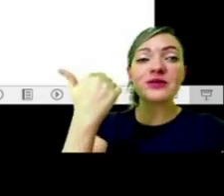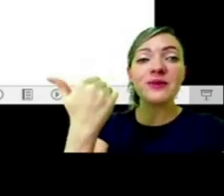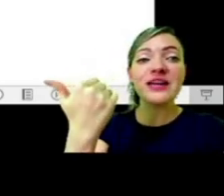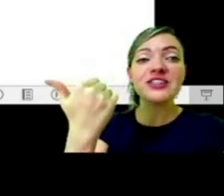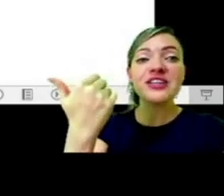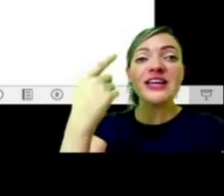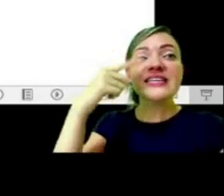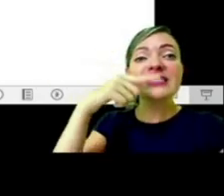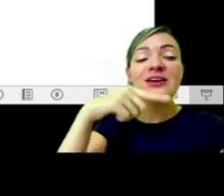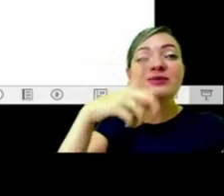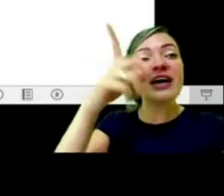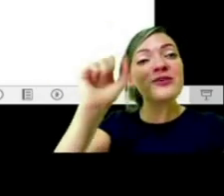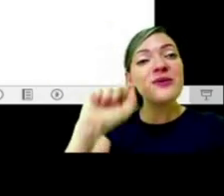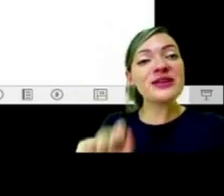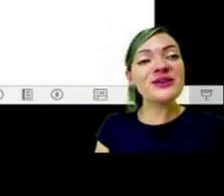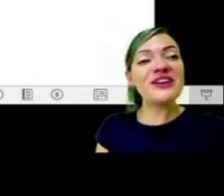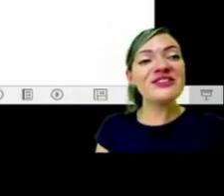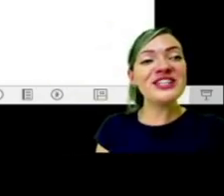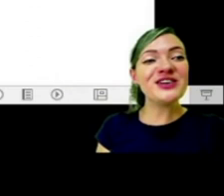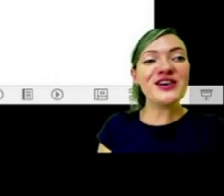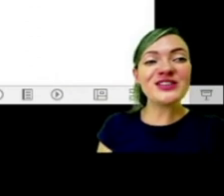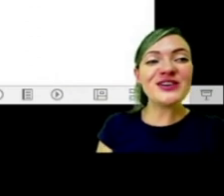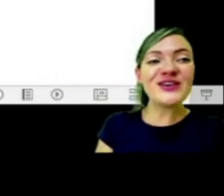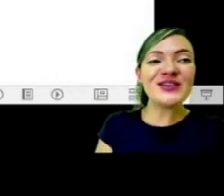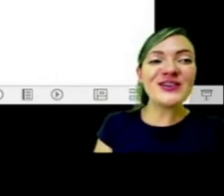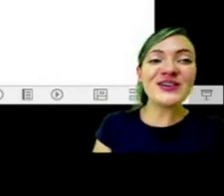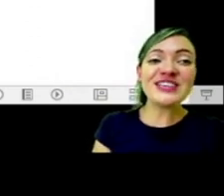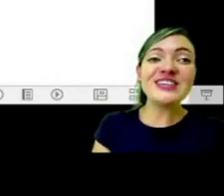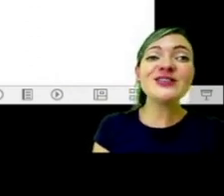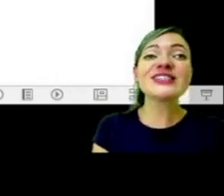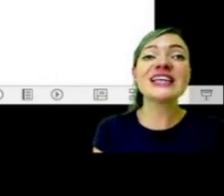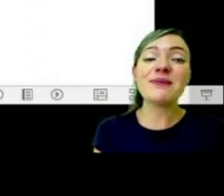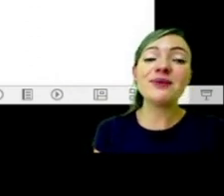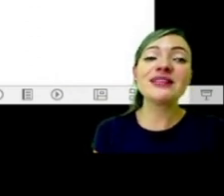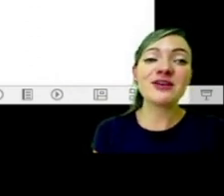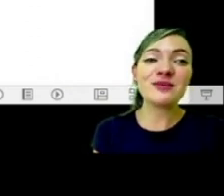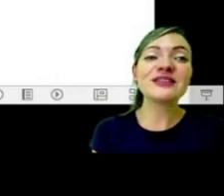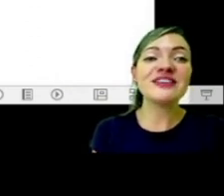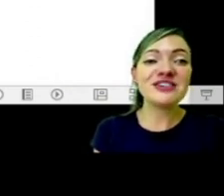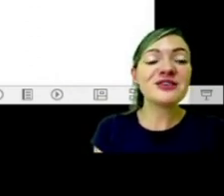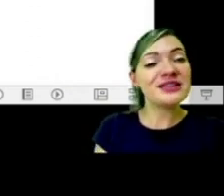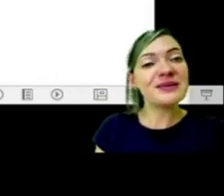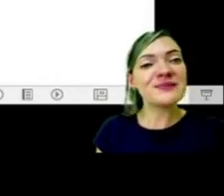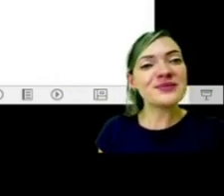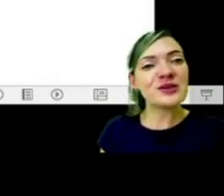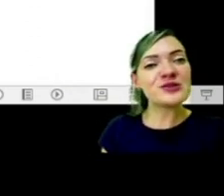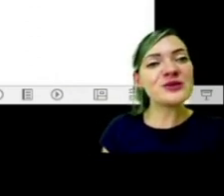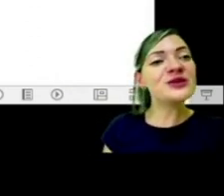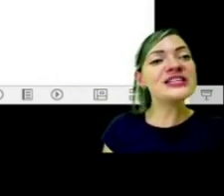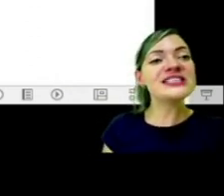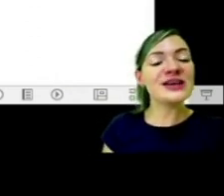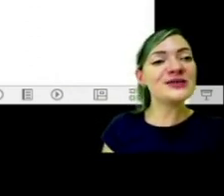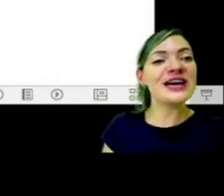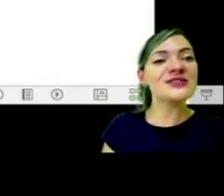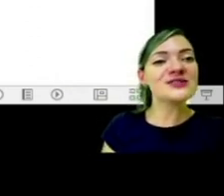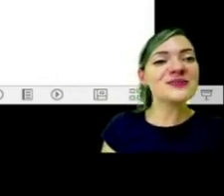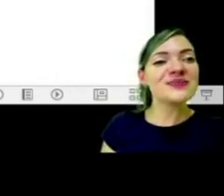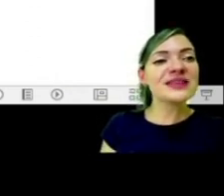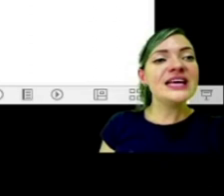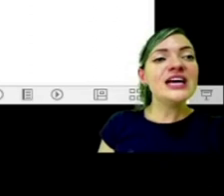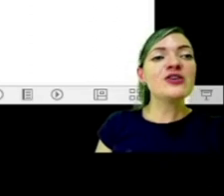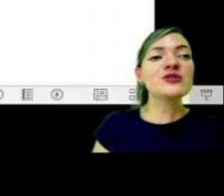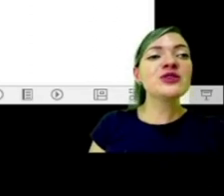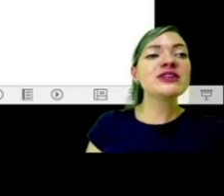primário comendo tomate. Secundário comendo gafanhoto. E o sapo que está comendo gafanhoto também. Consumidores